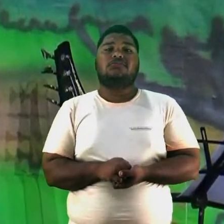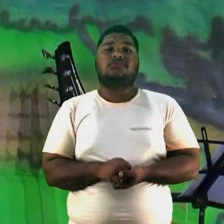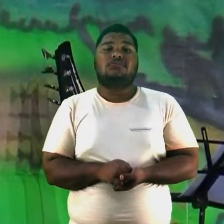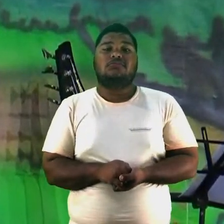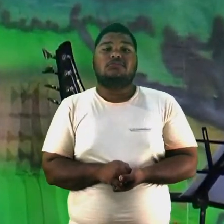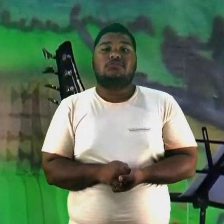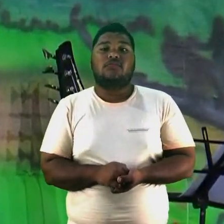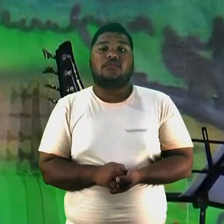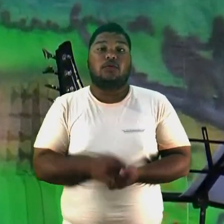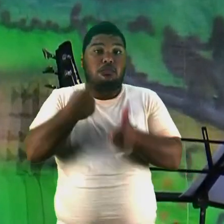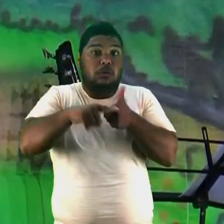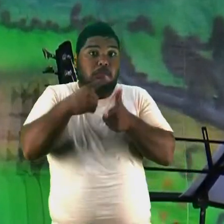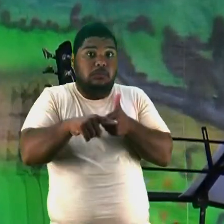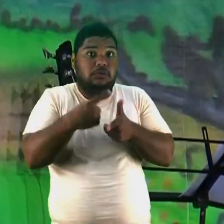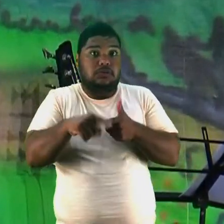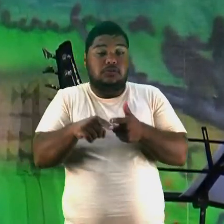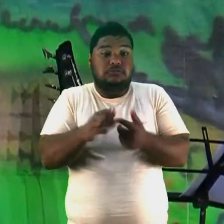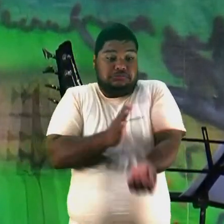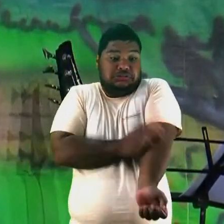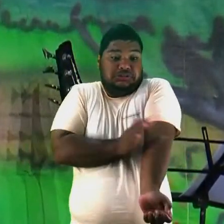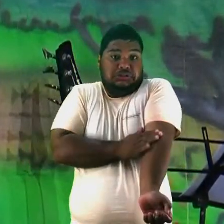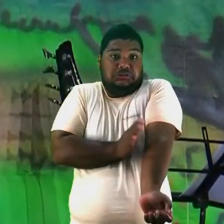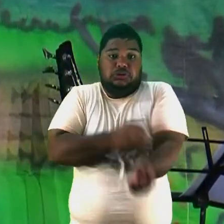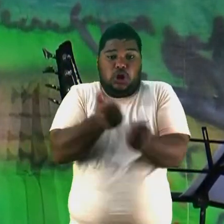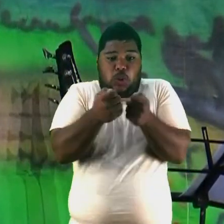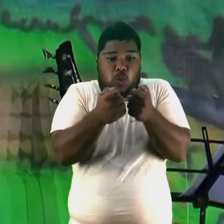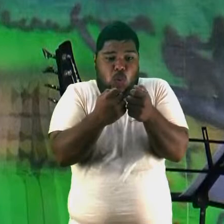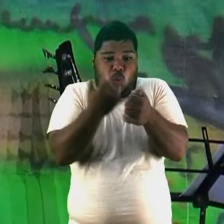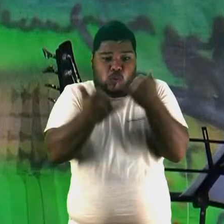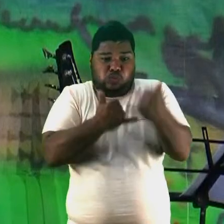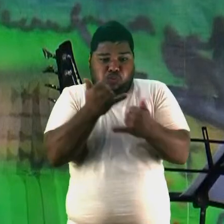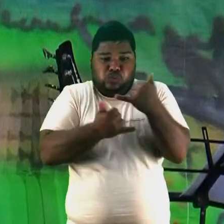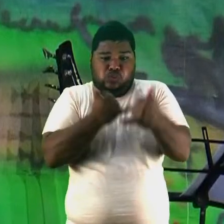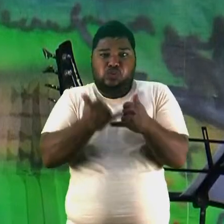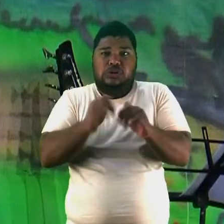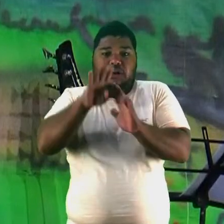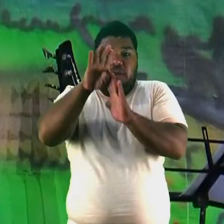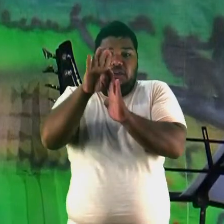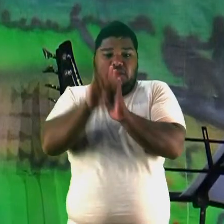O problema com vício em jogos reduziu em